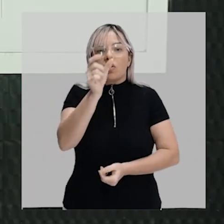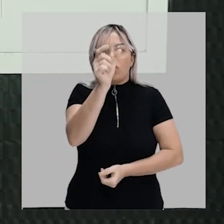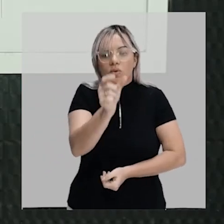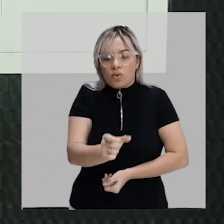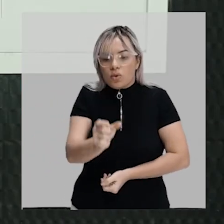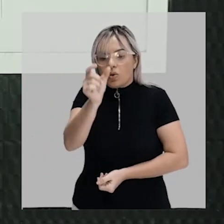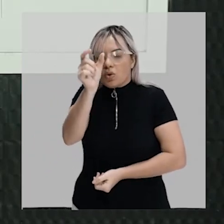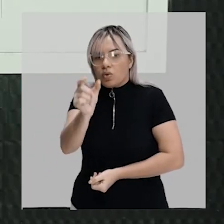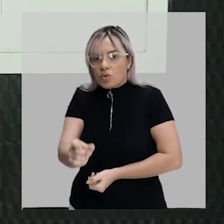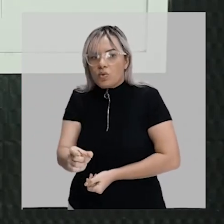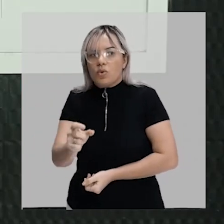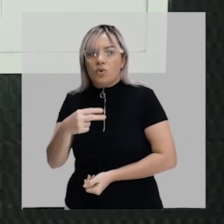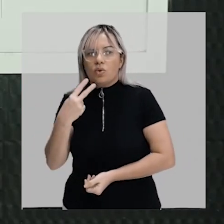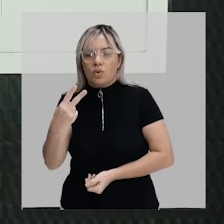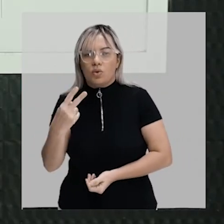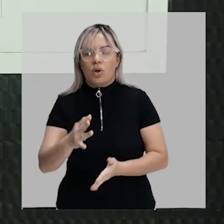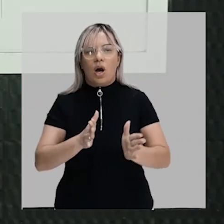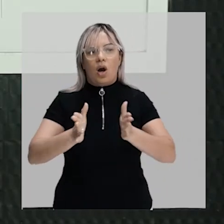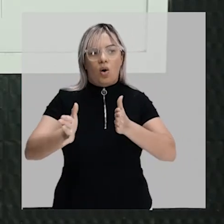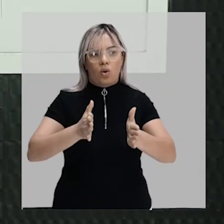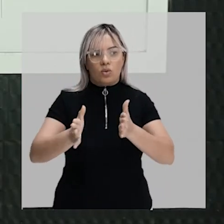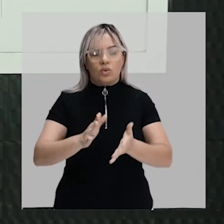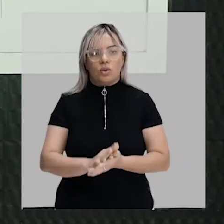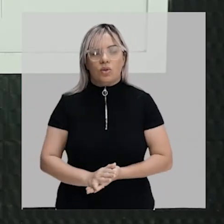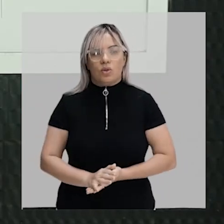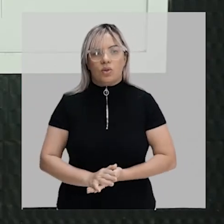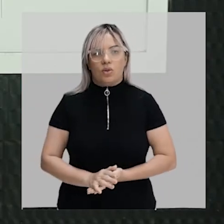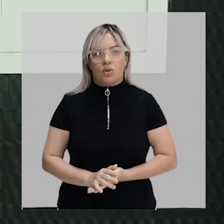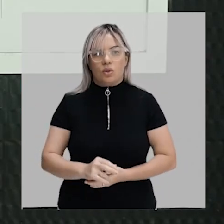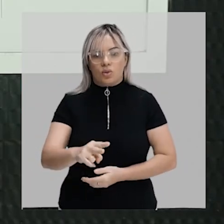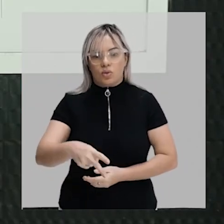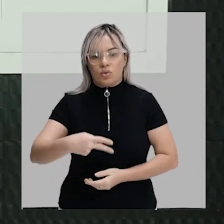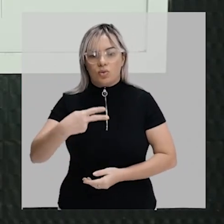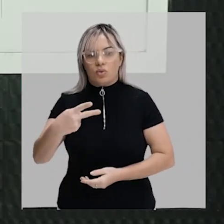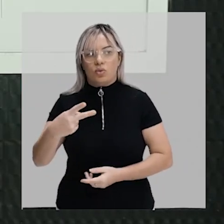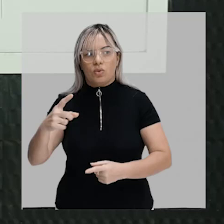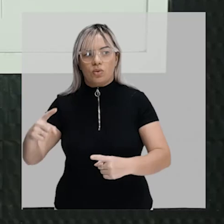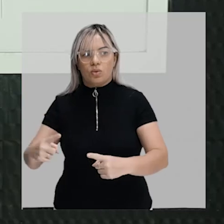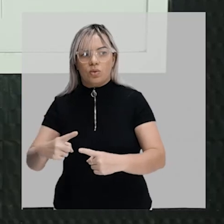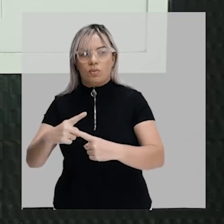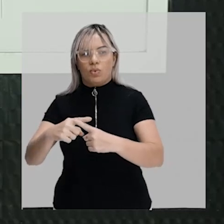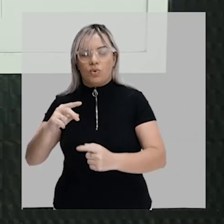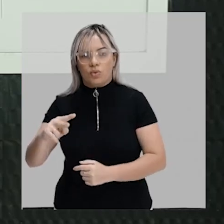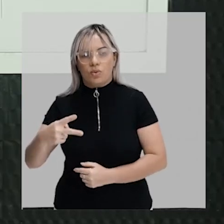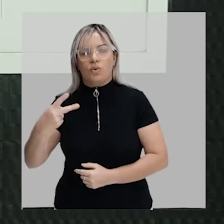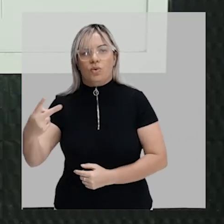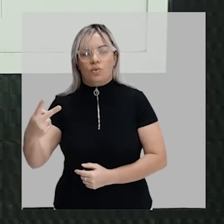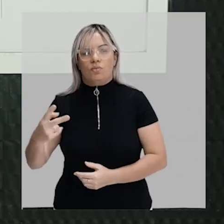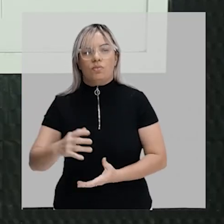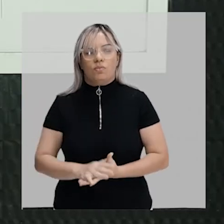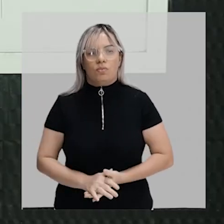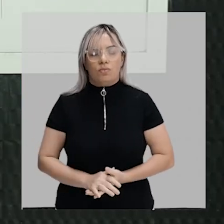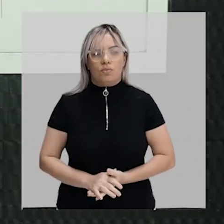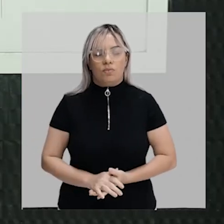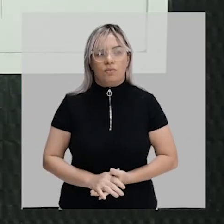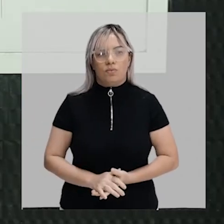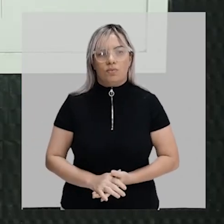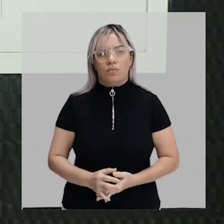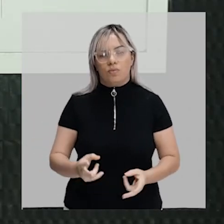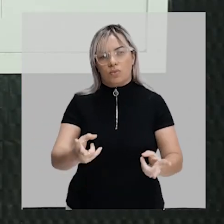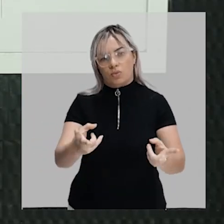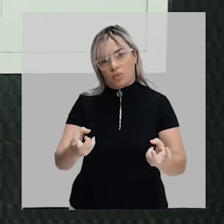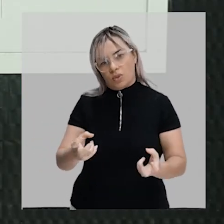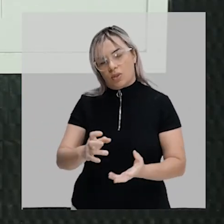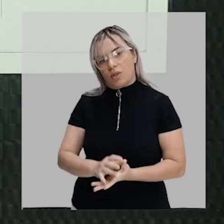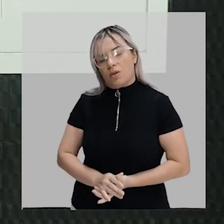colunas Isso aqui é uma matriz 2 por 2 certo então aqui você tá de gente uma matriz